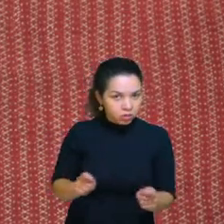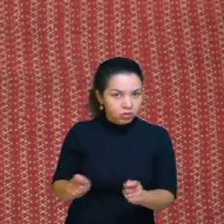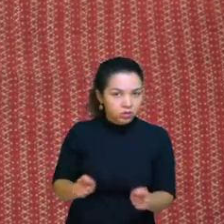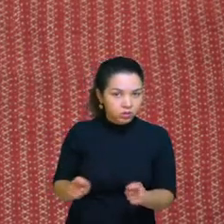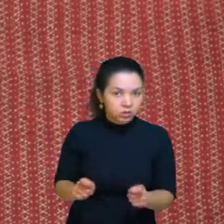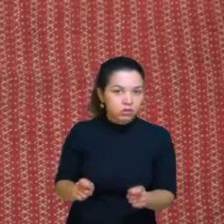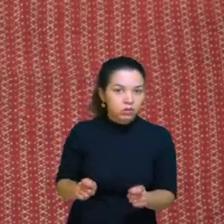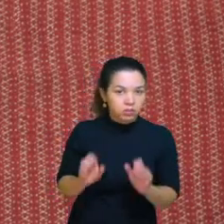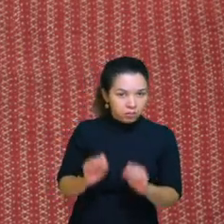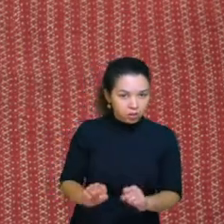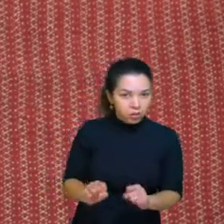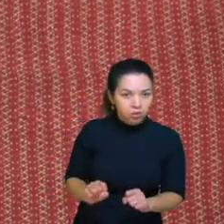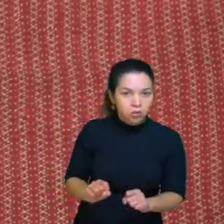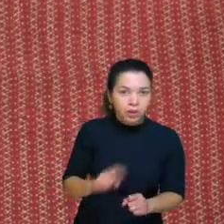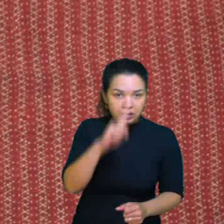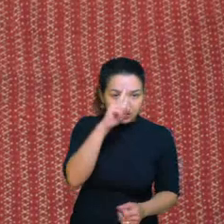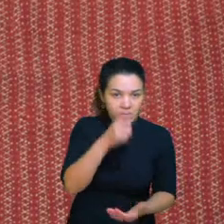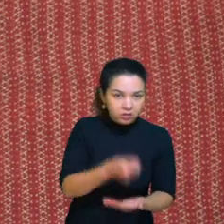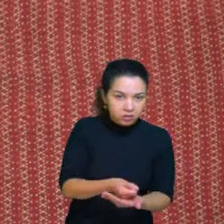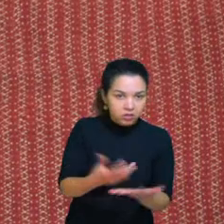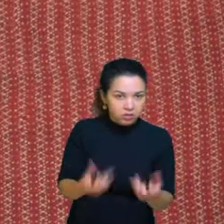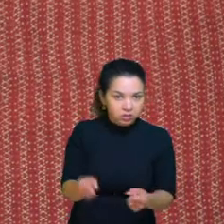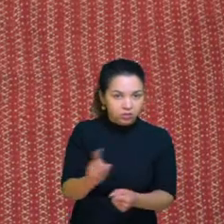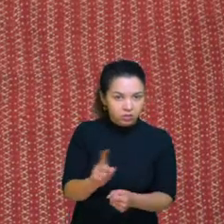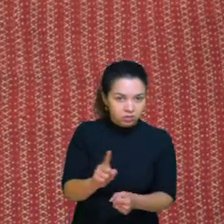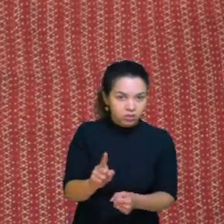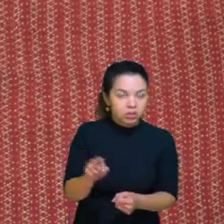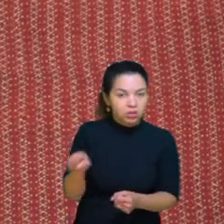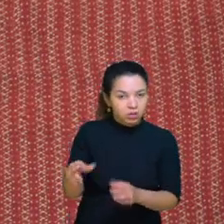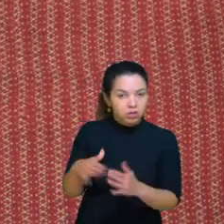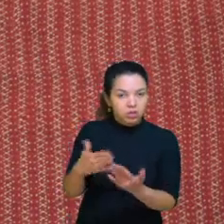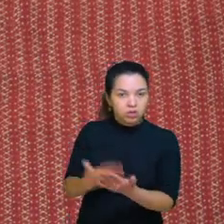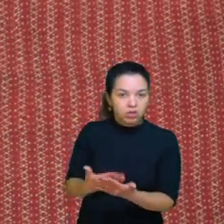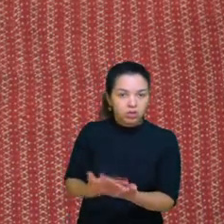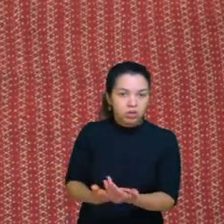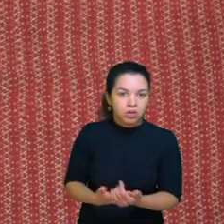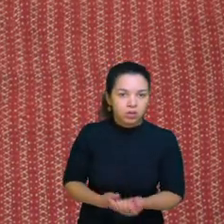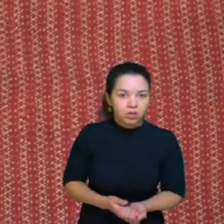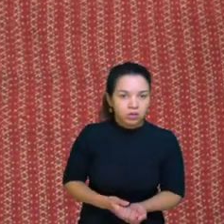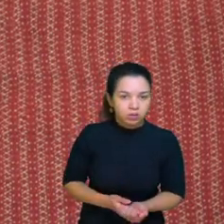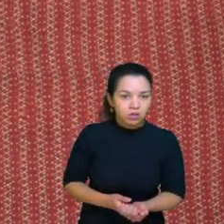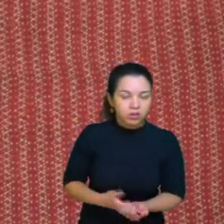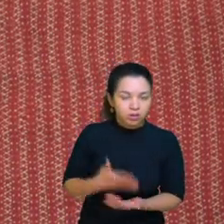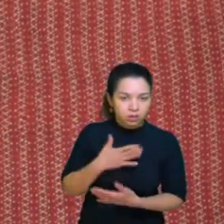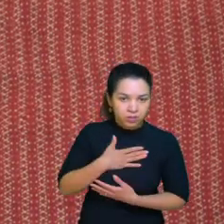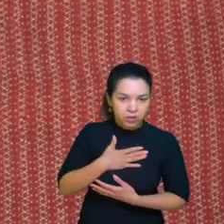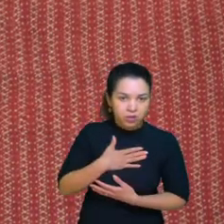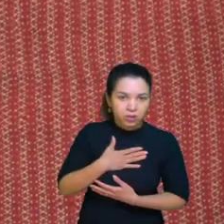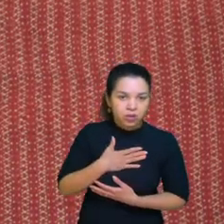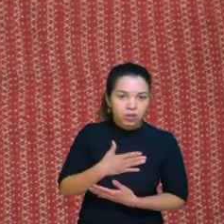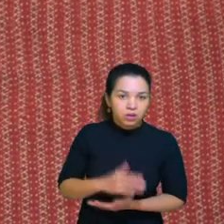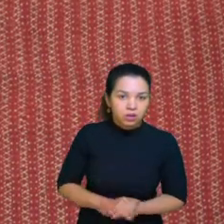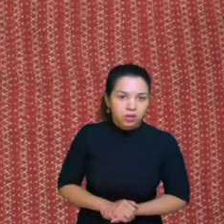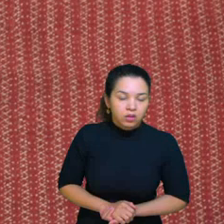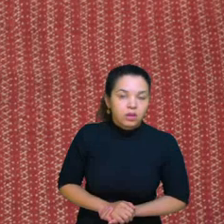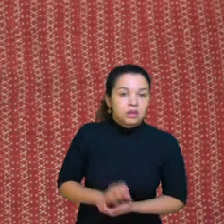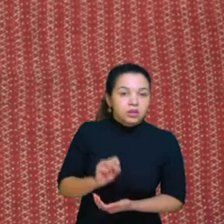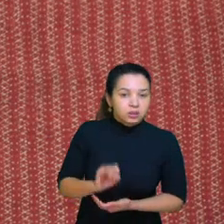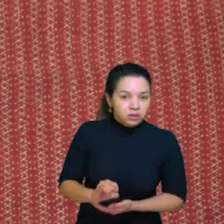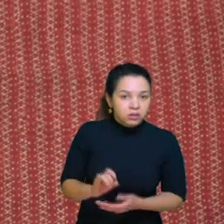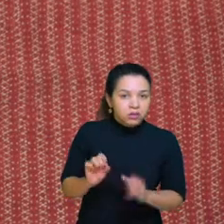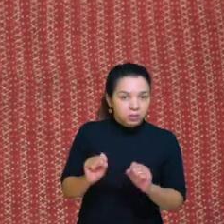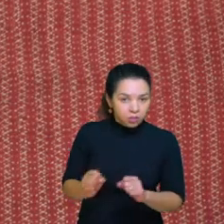isso pode ser feito mas que a decisão de aceitar ou não seja da escola tá essa é a minha e se pudesse